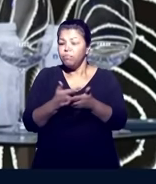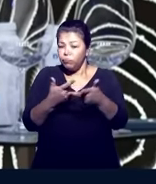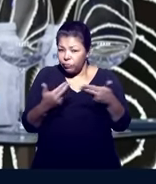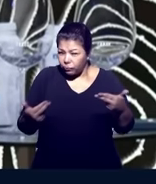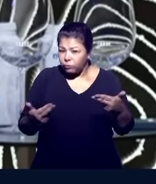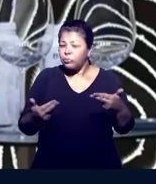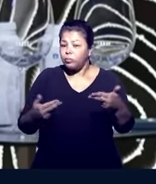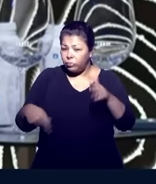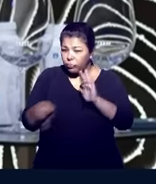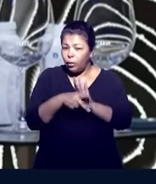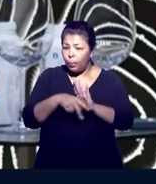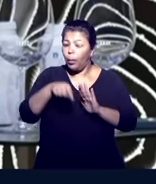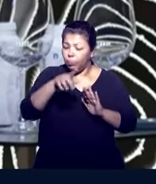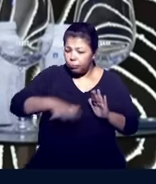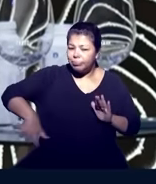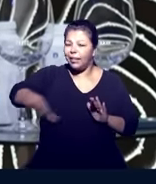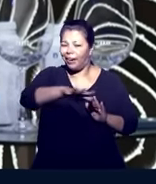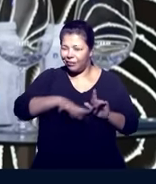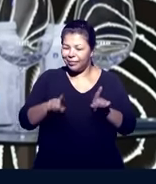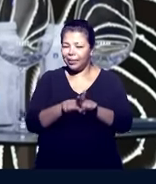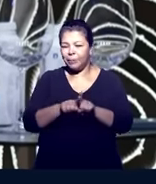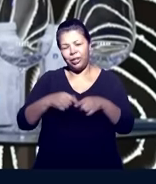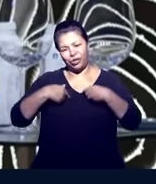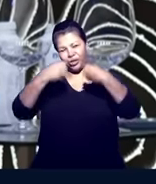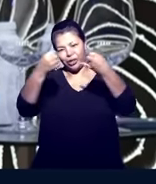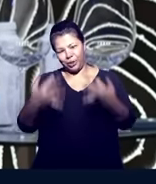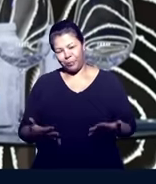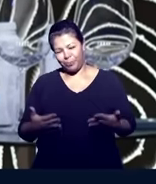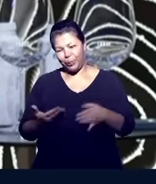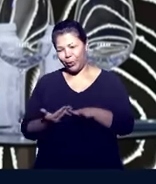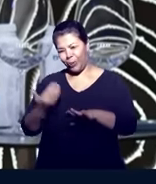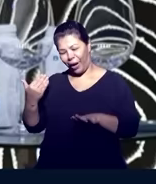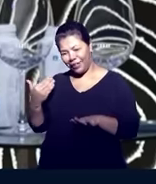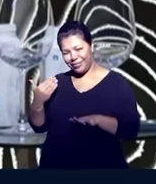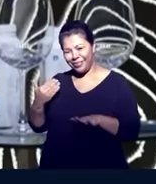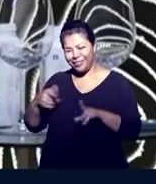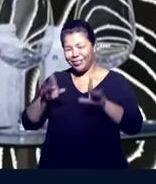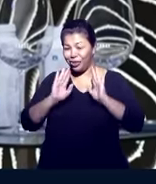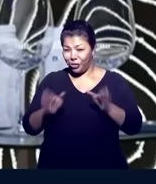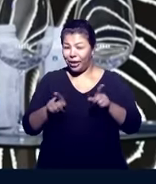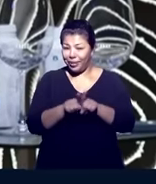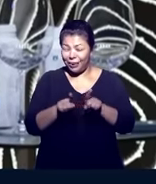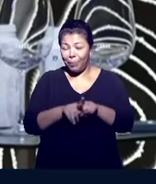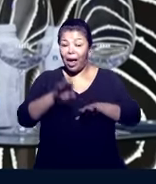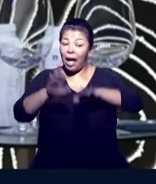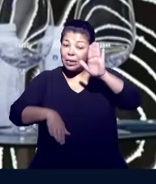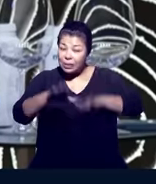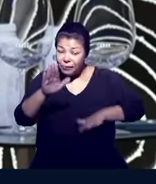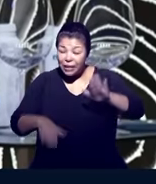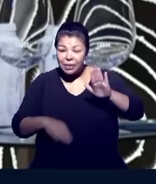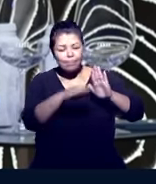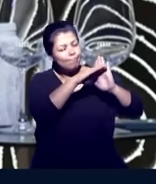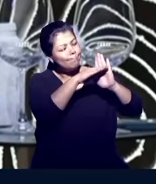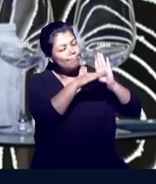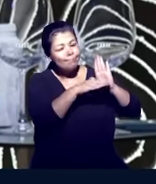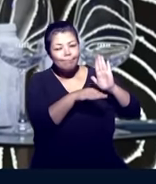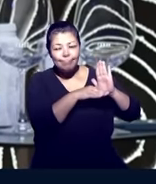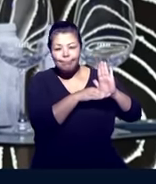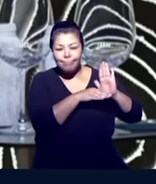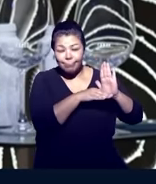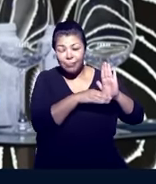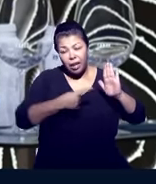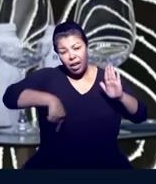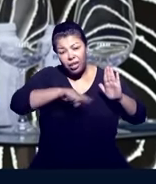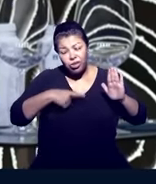né falávamos há pouco antes do evento aqui da agenda microeconômica que nem sempre tá recebendo atenção acabamos de aprovar o